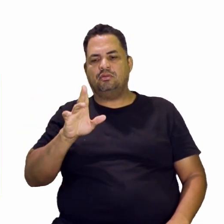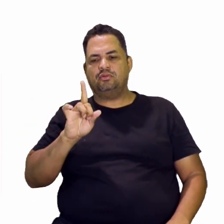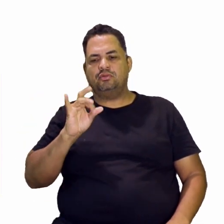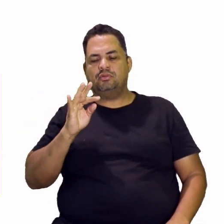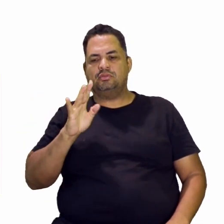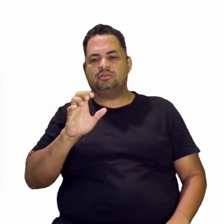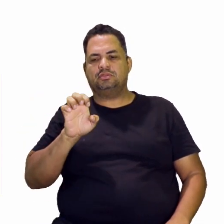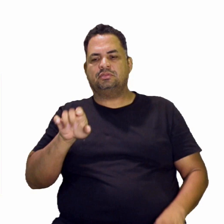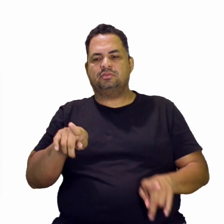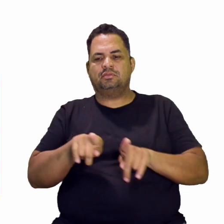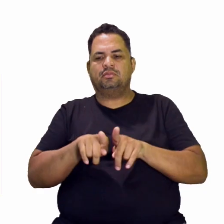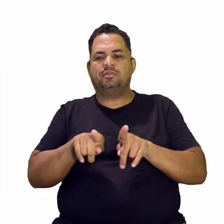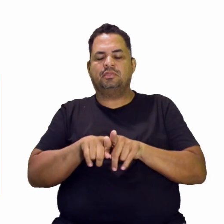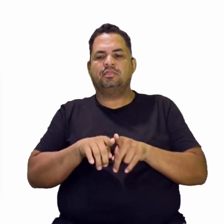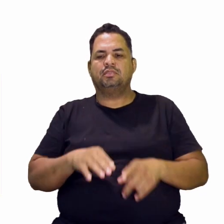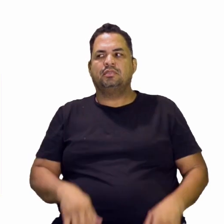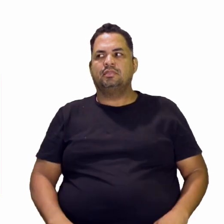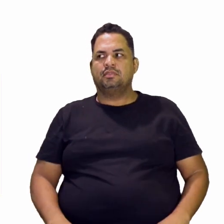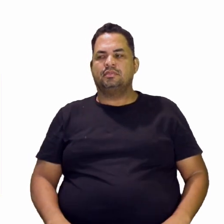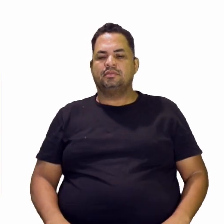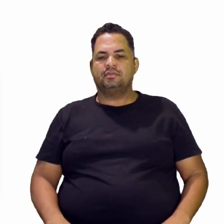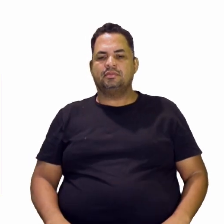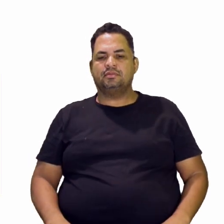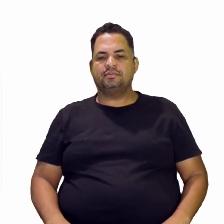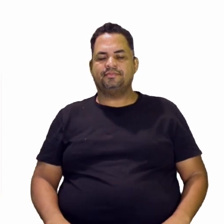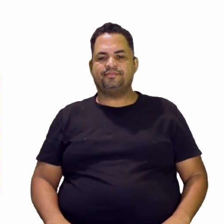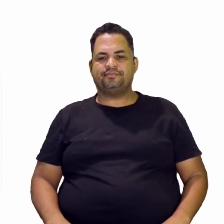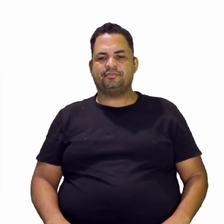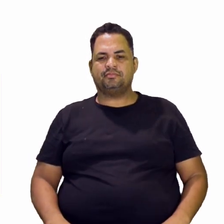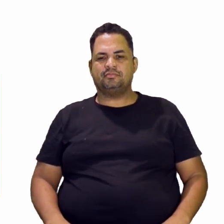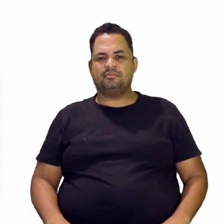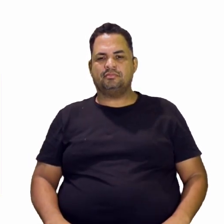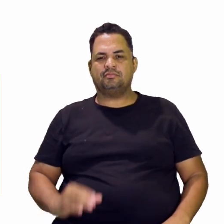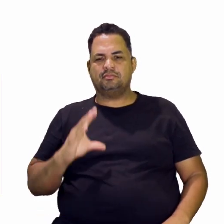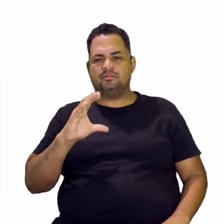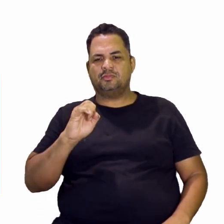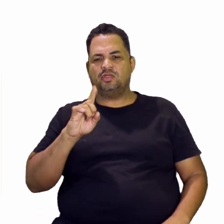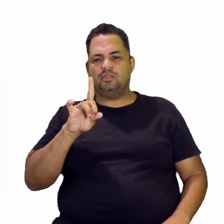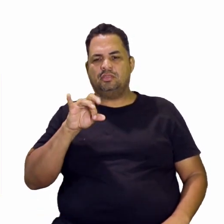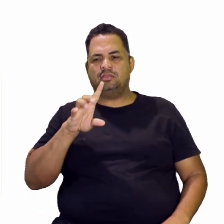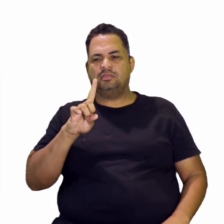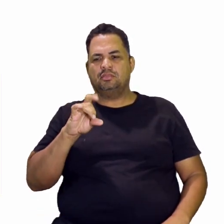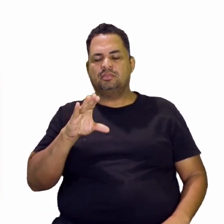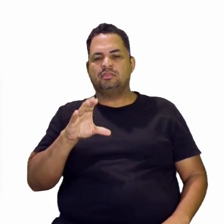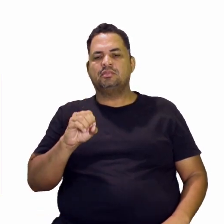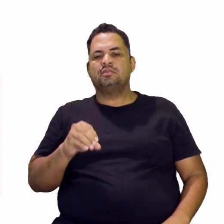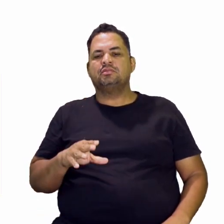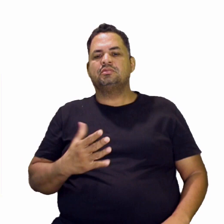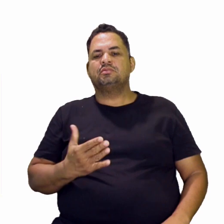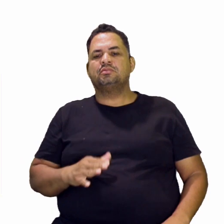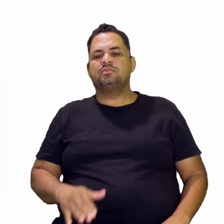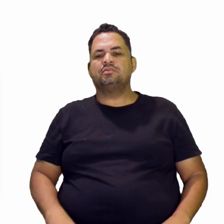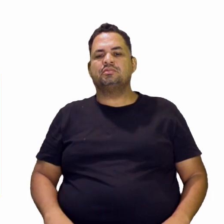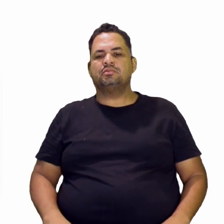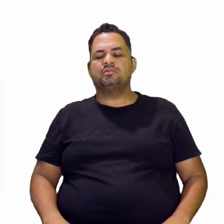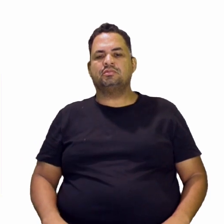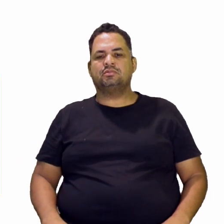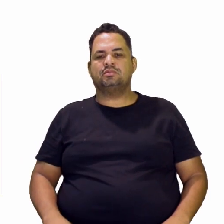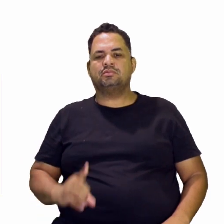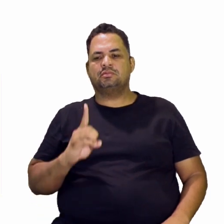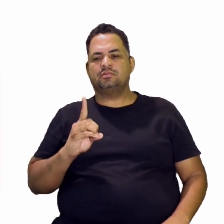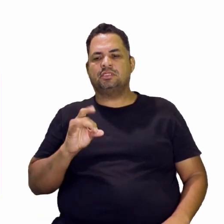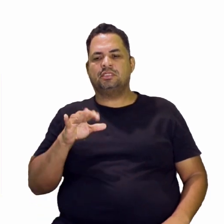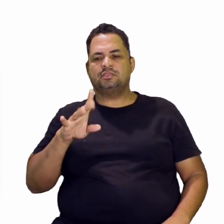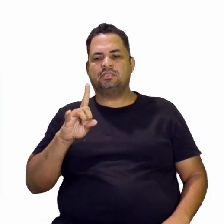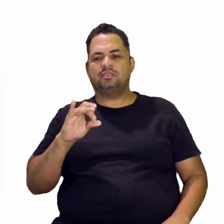maltose também, tá bom? Então, os oligosacarídeos, essa sacarose, lactose e maltose são disacarídeos, que está